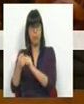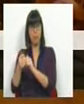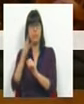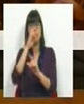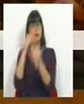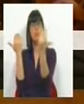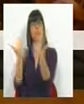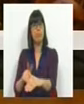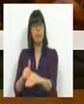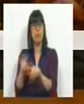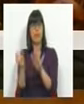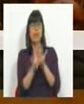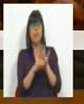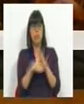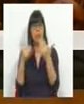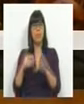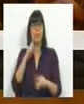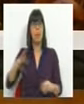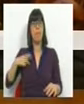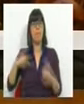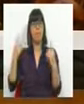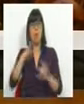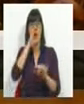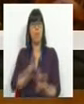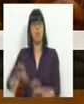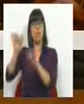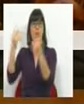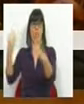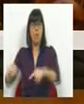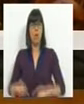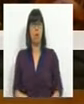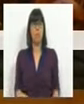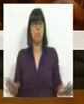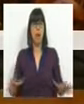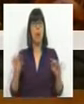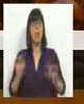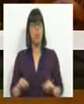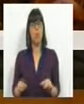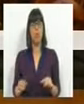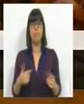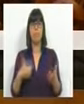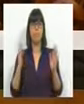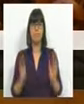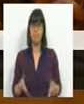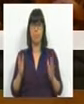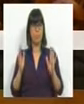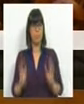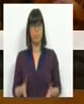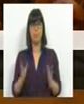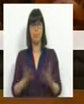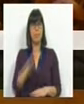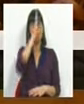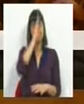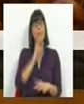se restringe este fundo ao património do Estado? Hoje, nós não precisávamos de